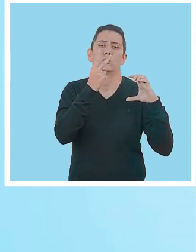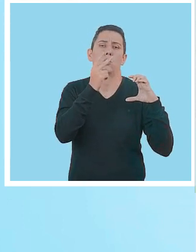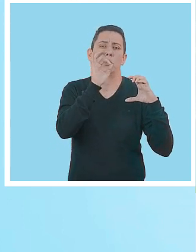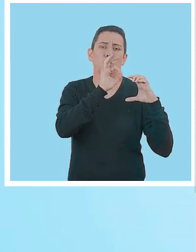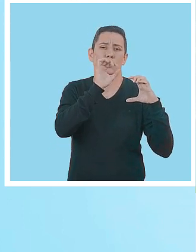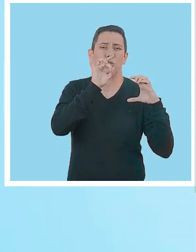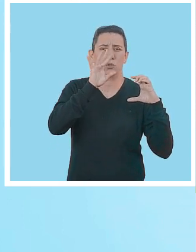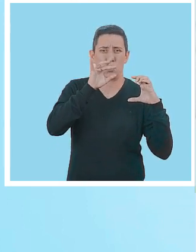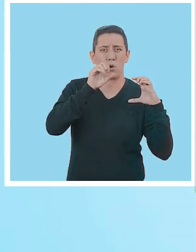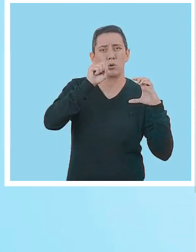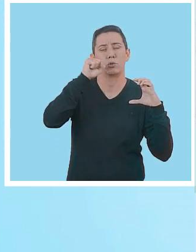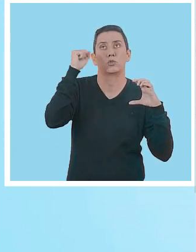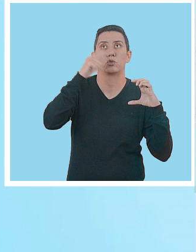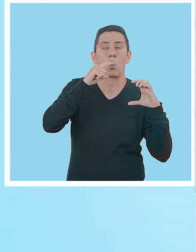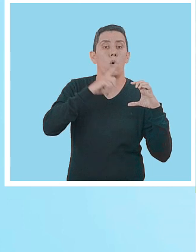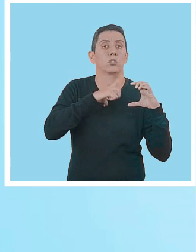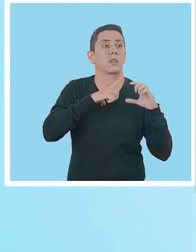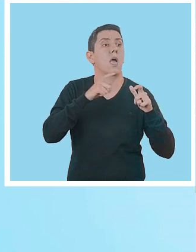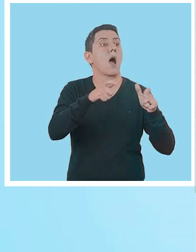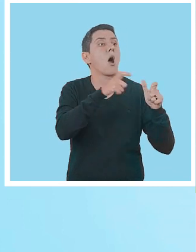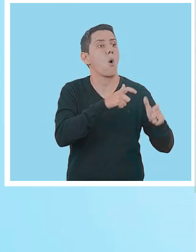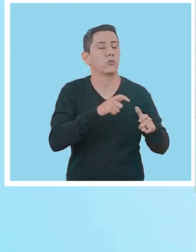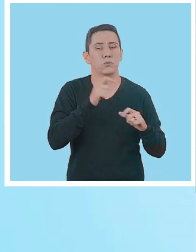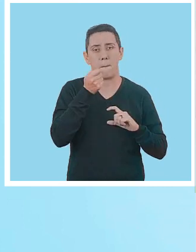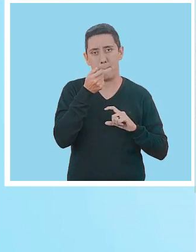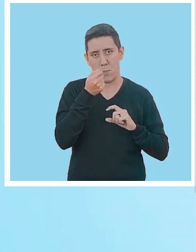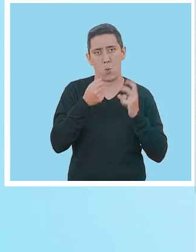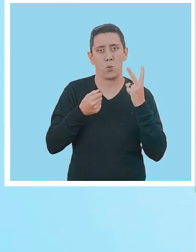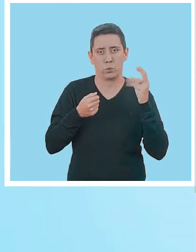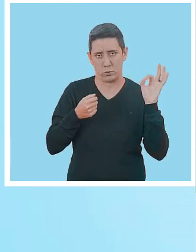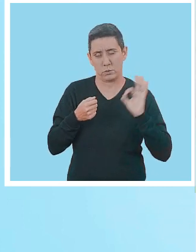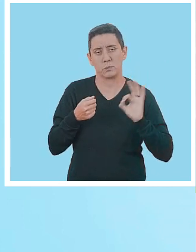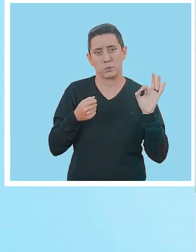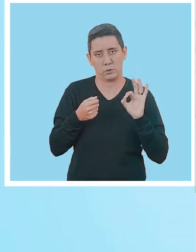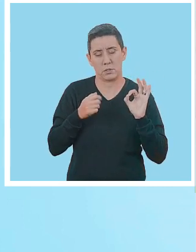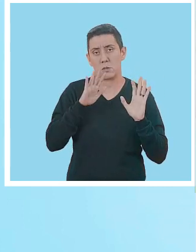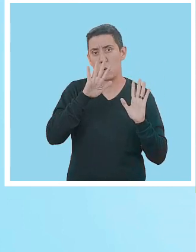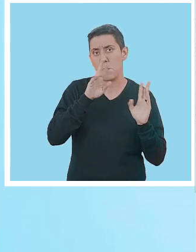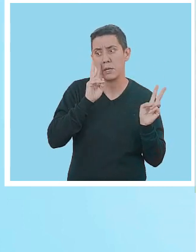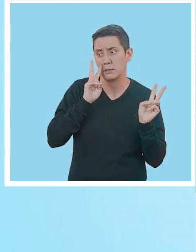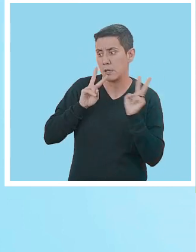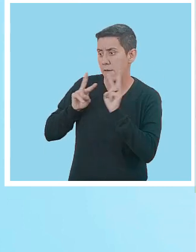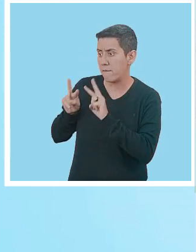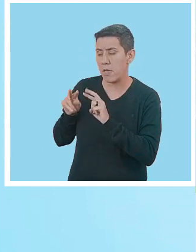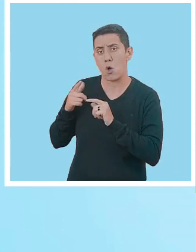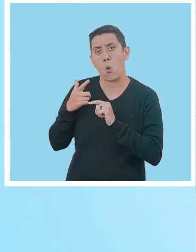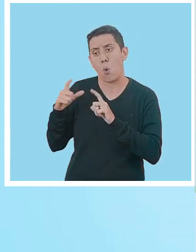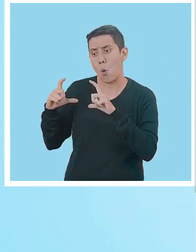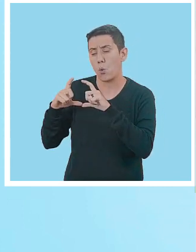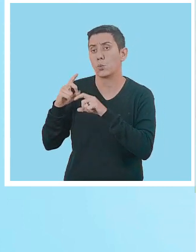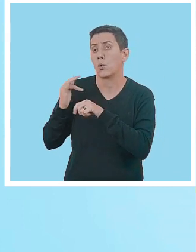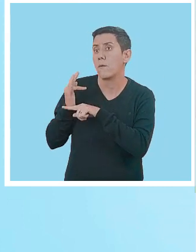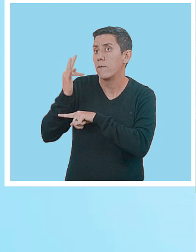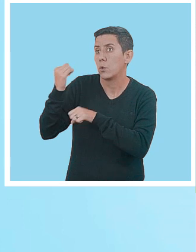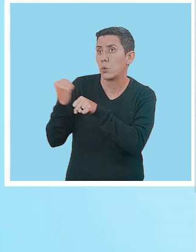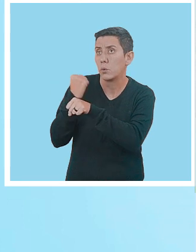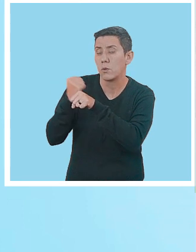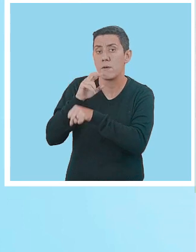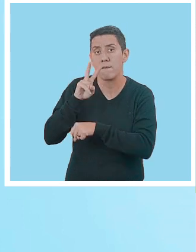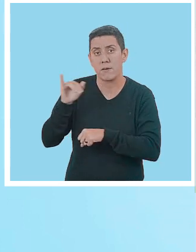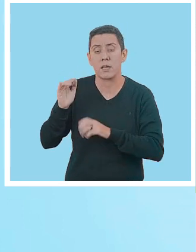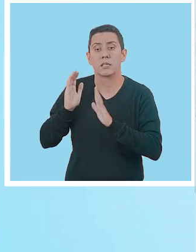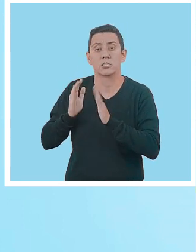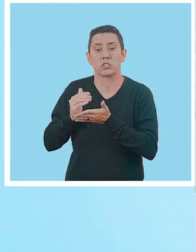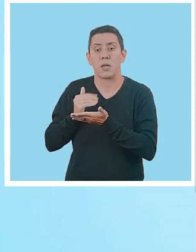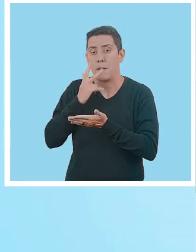fontes em usinas em operação já quando a gente olha o gráfico de usinas em construção é praticamente um pouco mais da metade